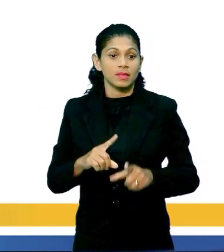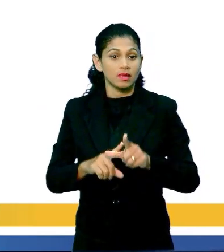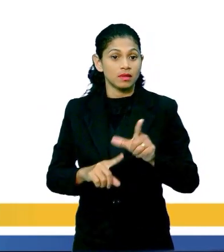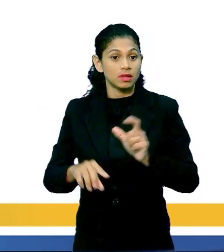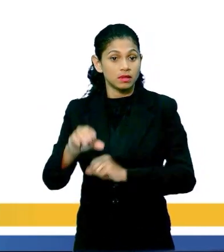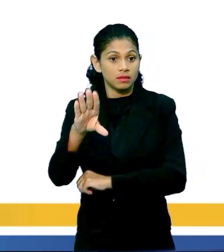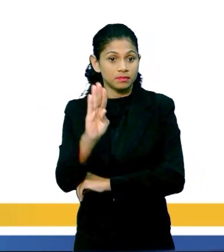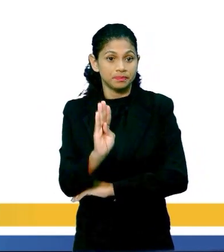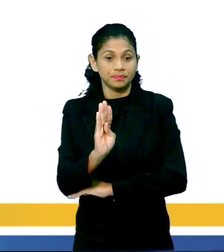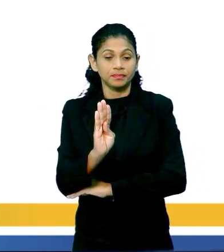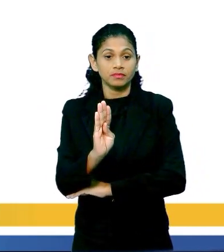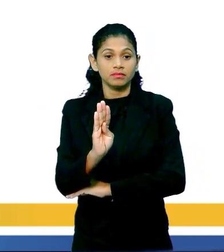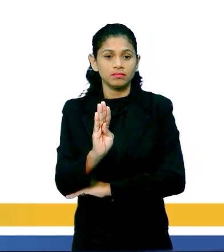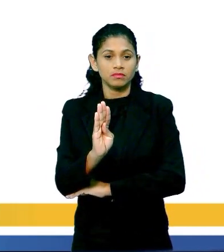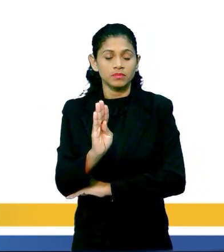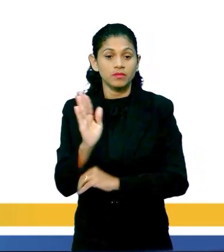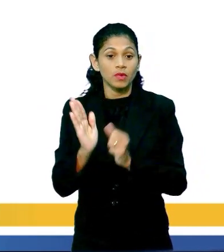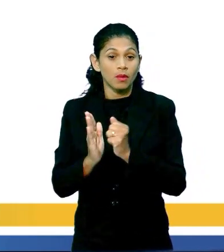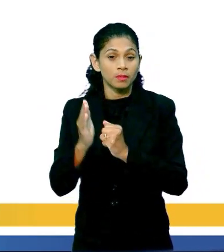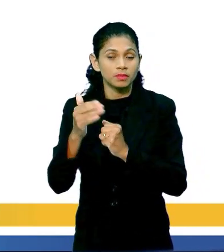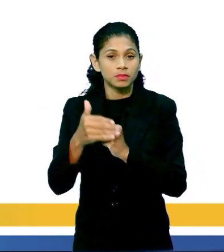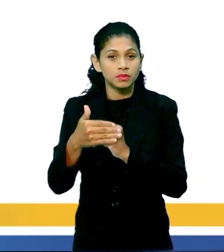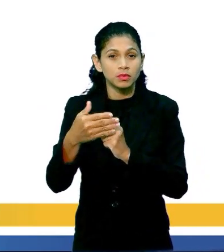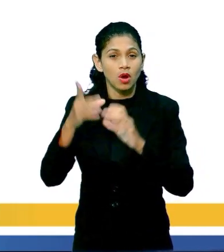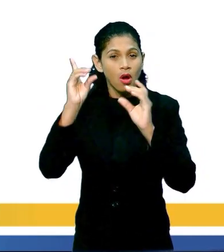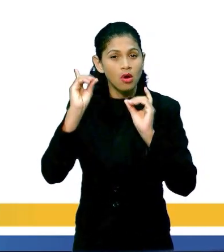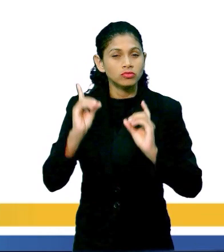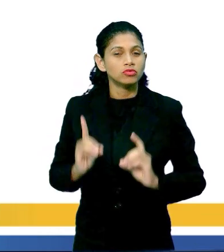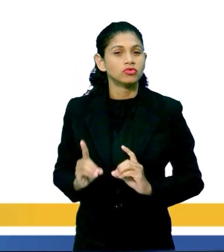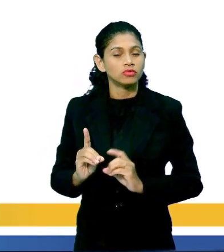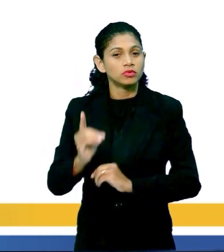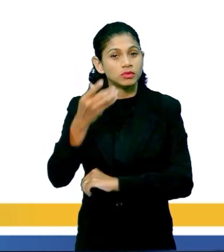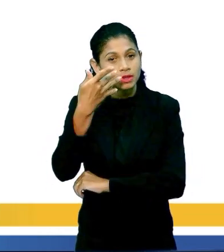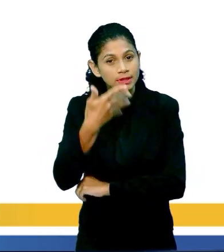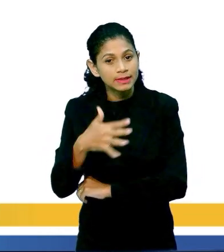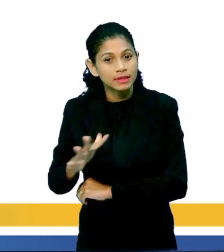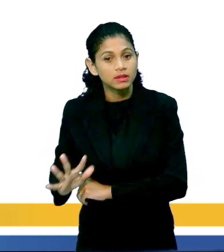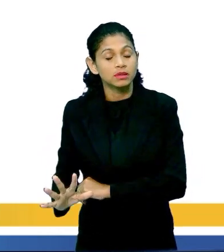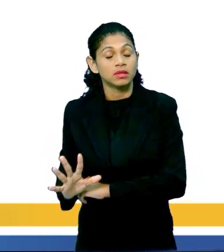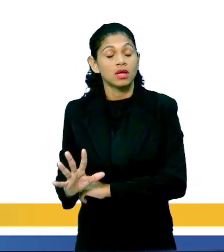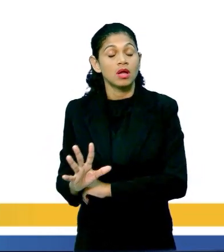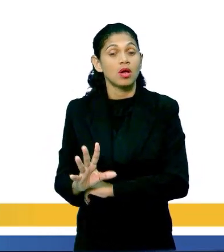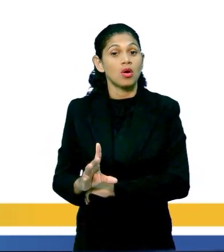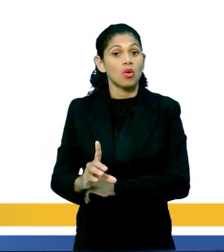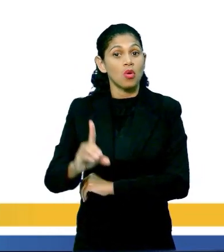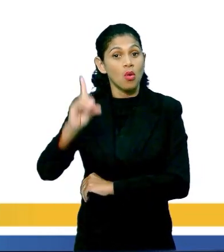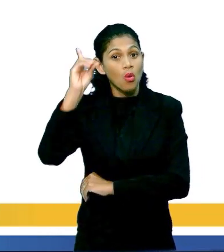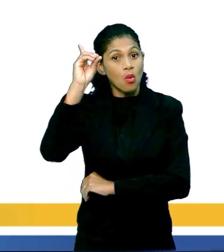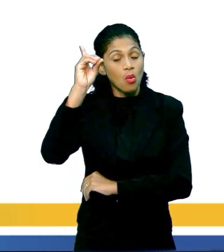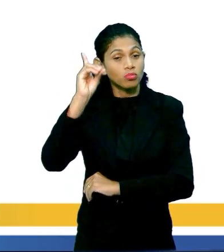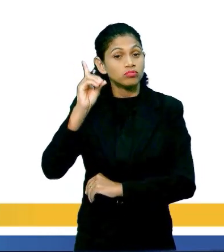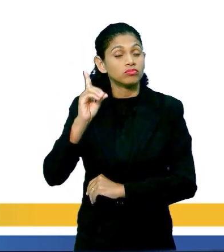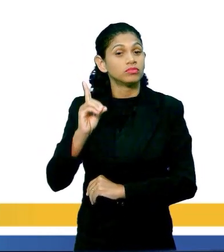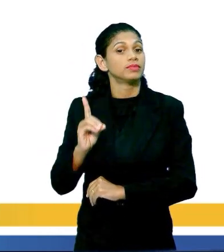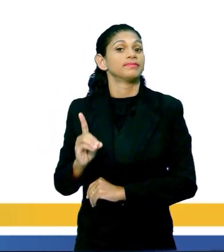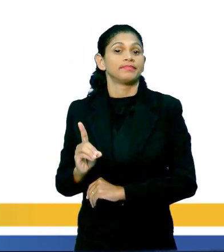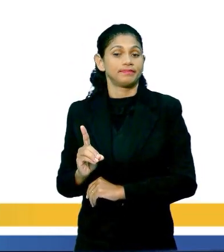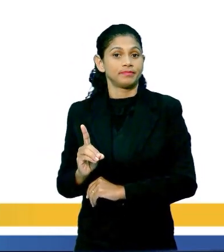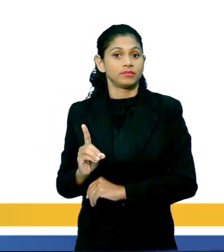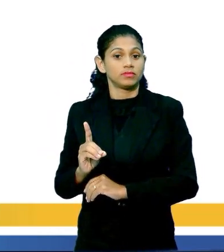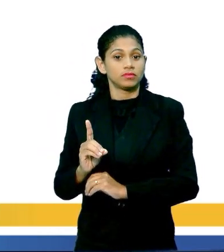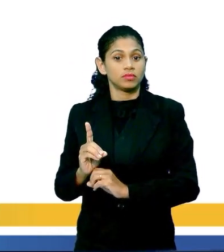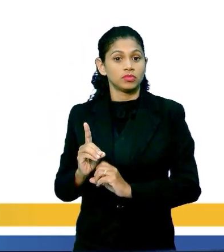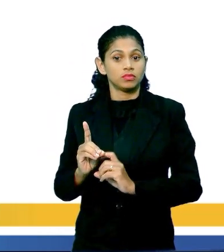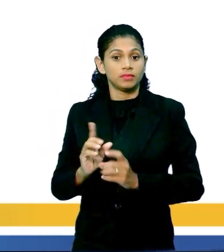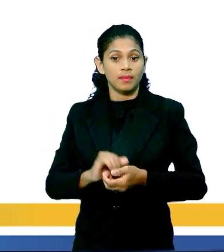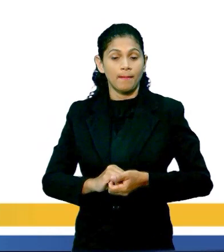Na letra B, a proteção ao direito das crianças com deficiência em países cujos investimentos públicos não